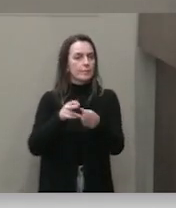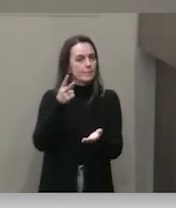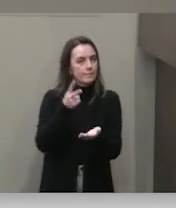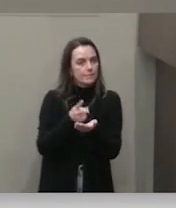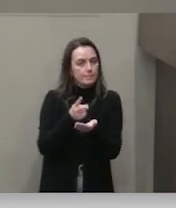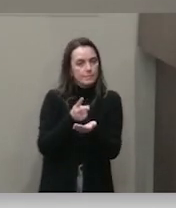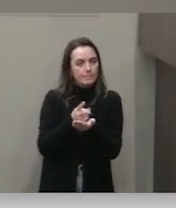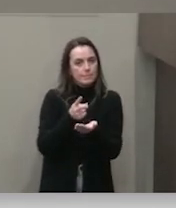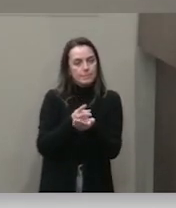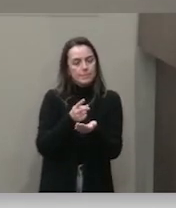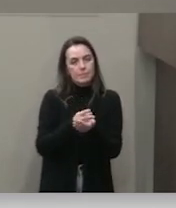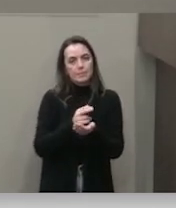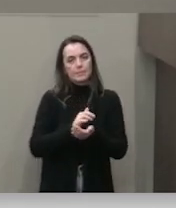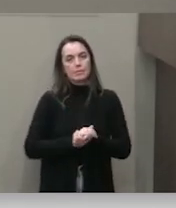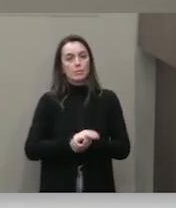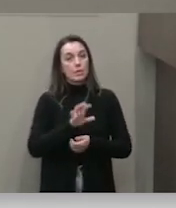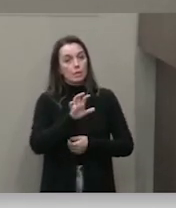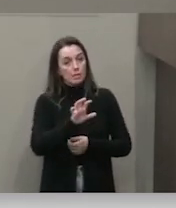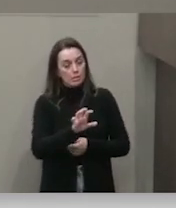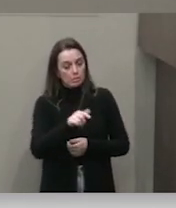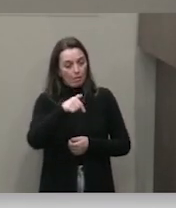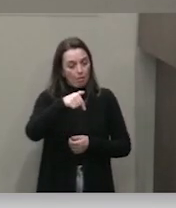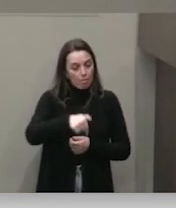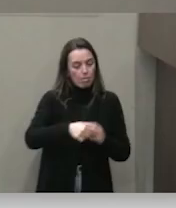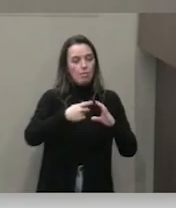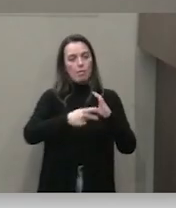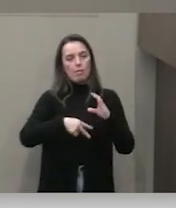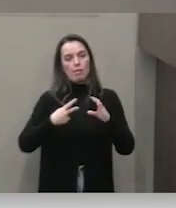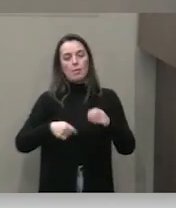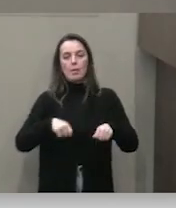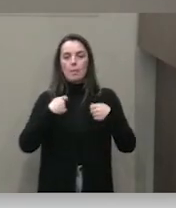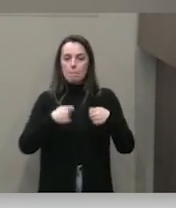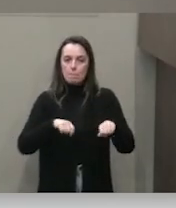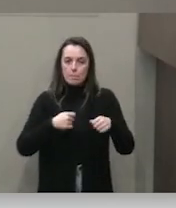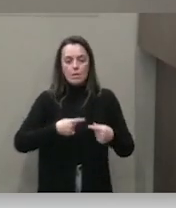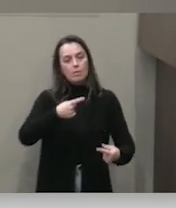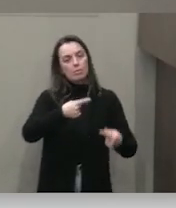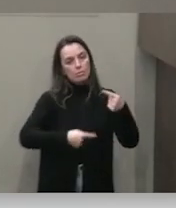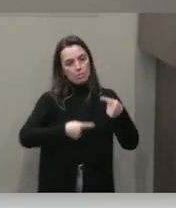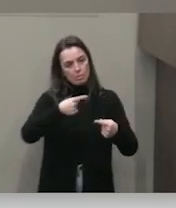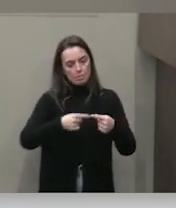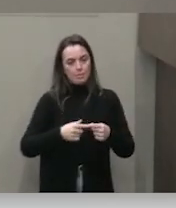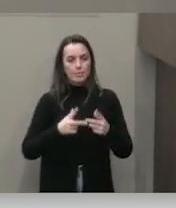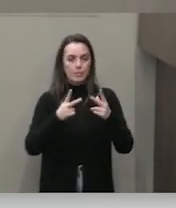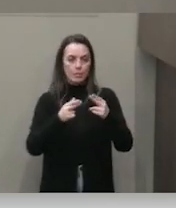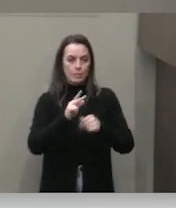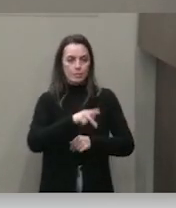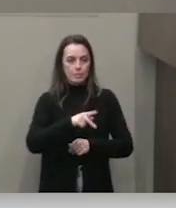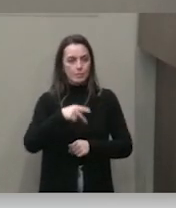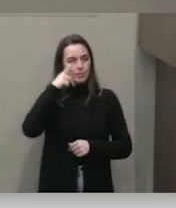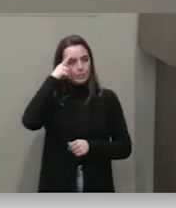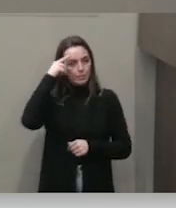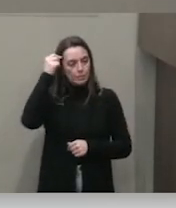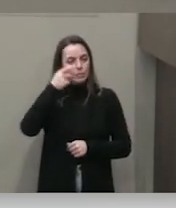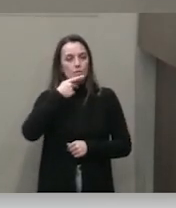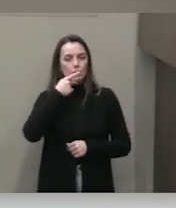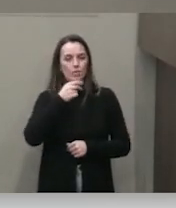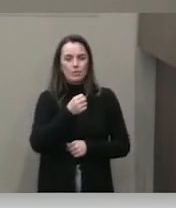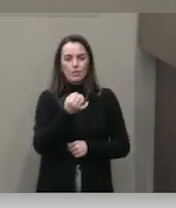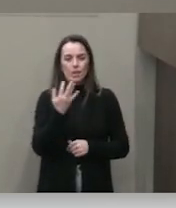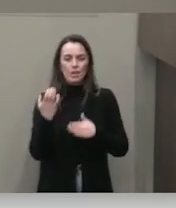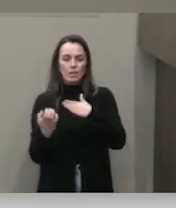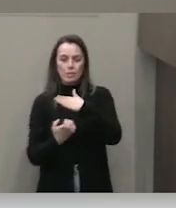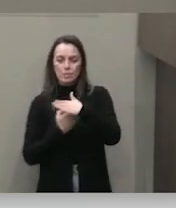equilíbrio. E isso a casa tem que trazer em debates. A vereadora Regina falou muito bem aqui. Muitas empresas não contratam mães